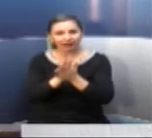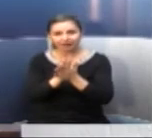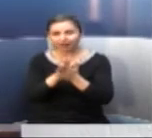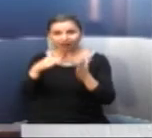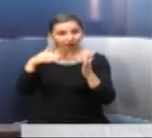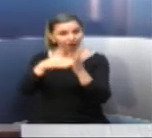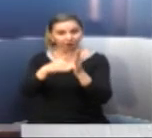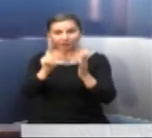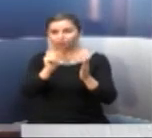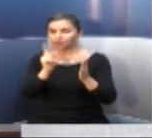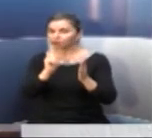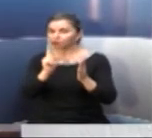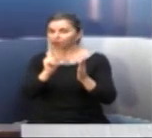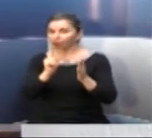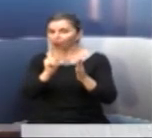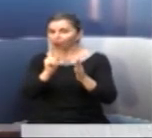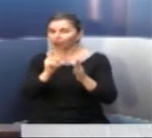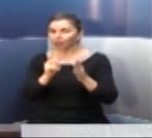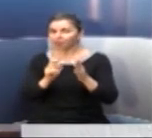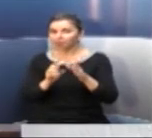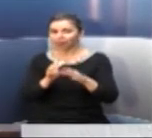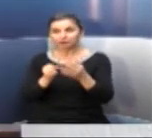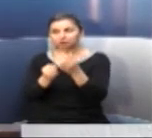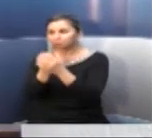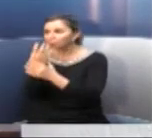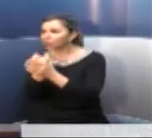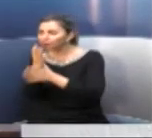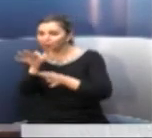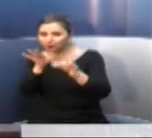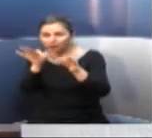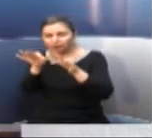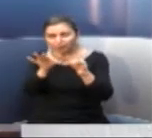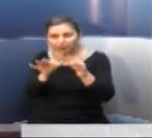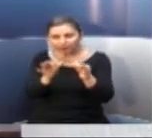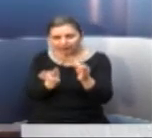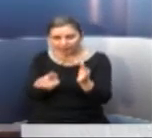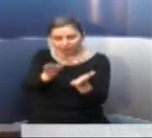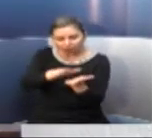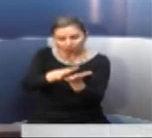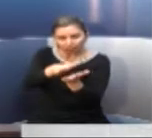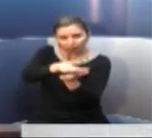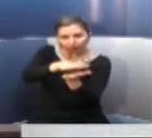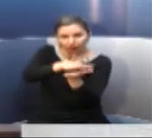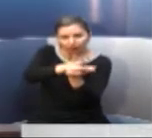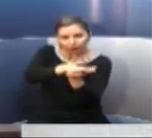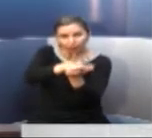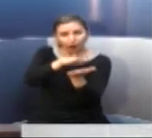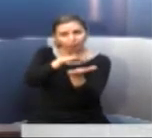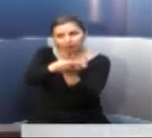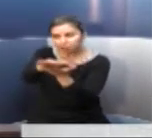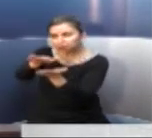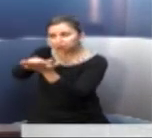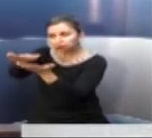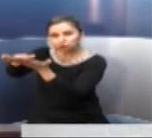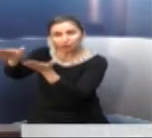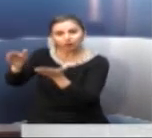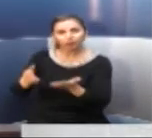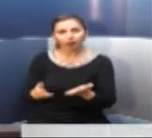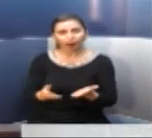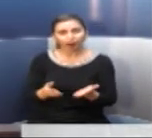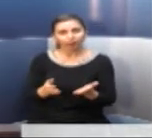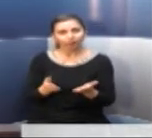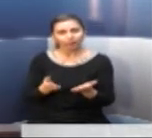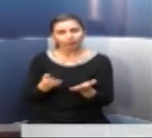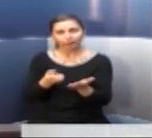Fabricam, dobram e empacotam. E essas fraldas são levadas até a casa dos deficientes, onde elas são